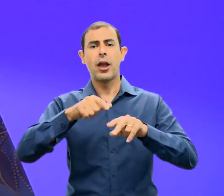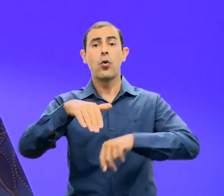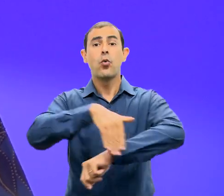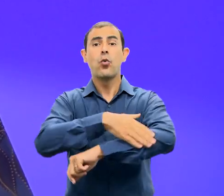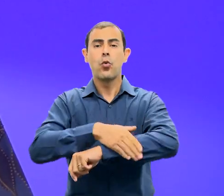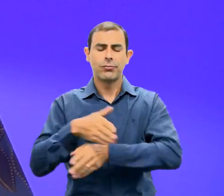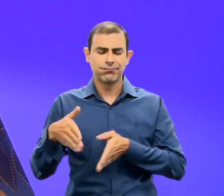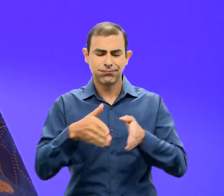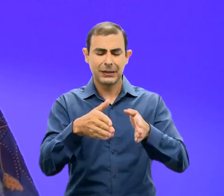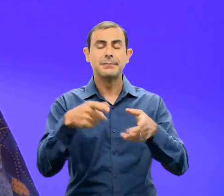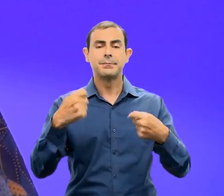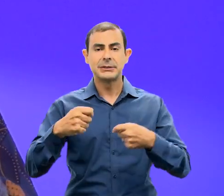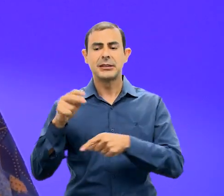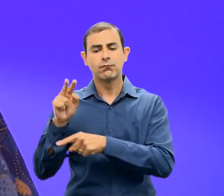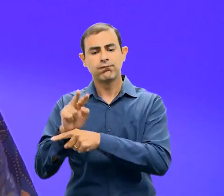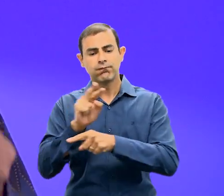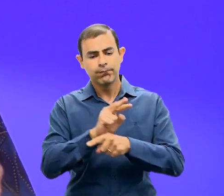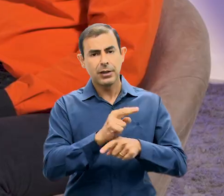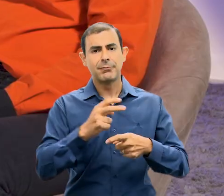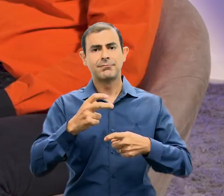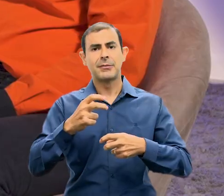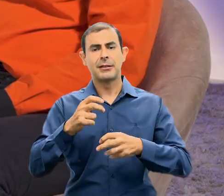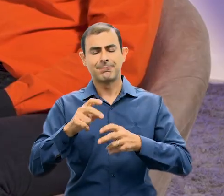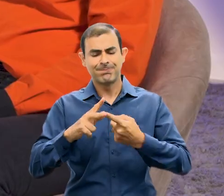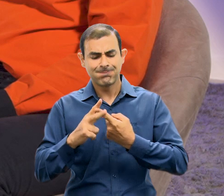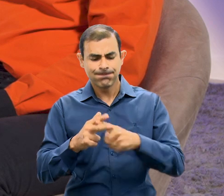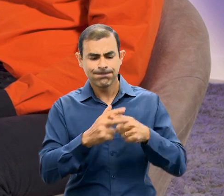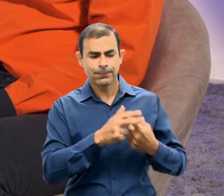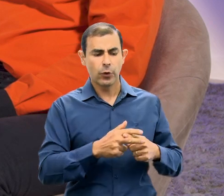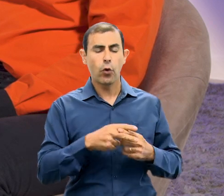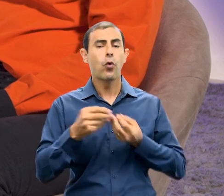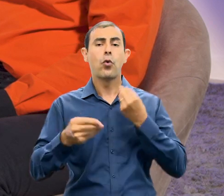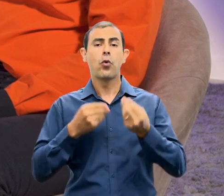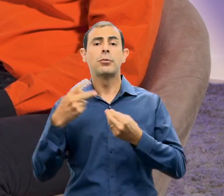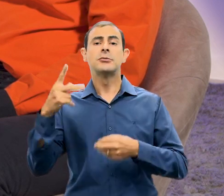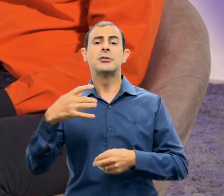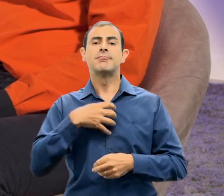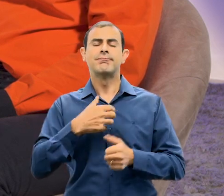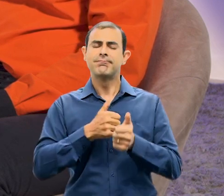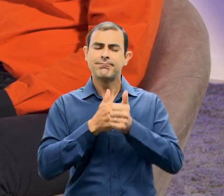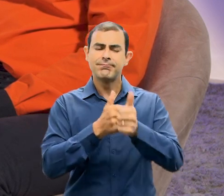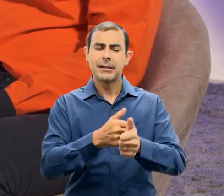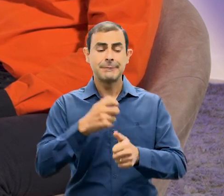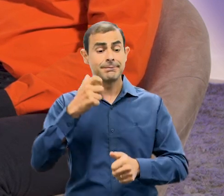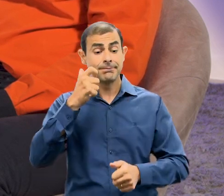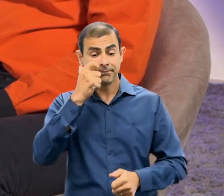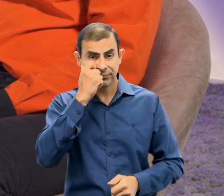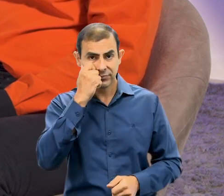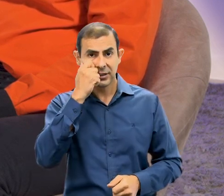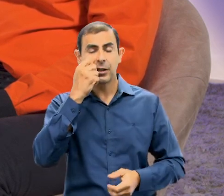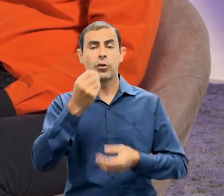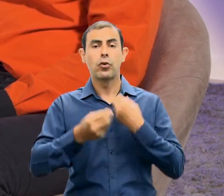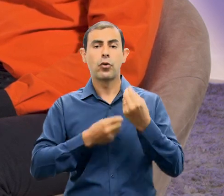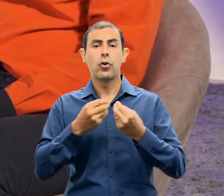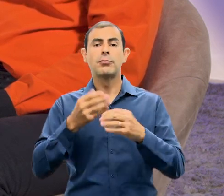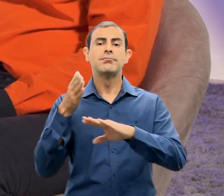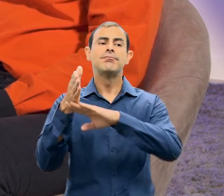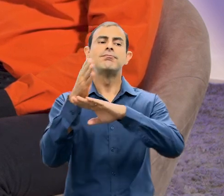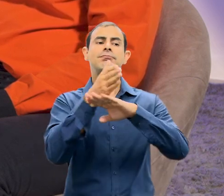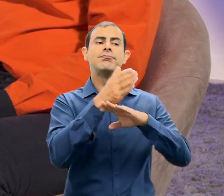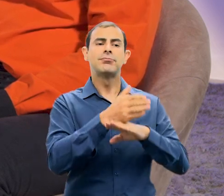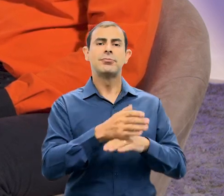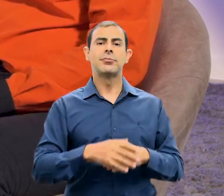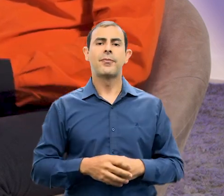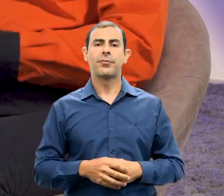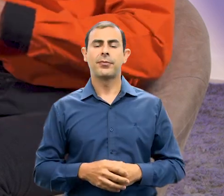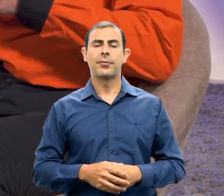que precisam de uma manutenção um pouco mais frequente. Como é que tem sido acompanhar isso de perto nessa presença do vereador nos bairros de proximidade